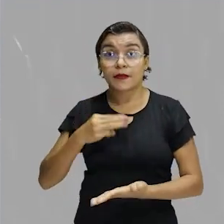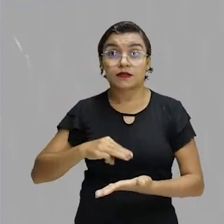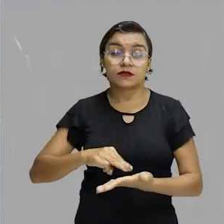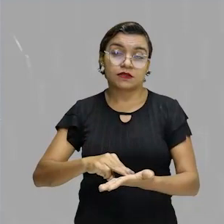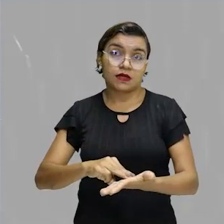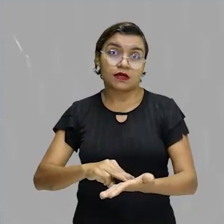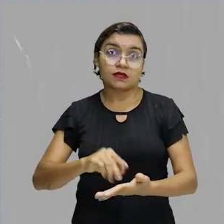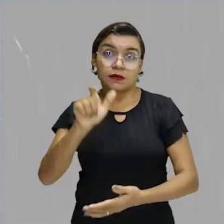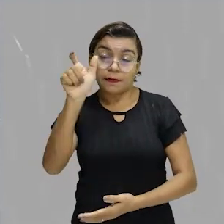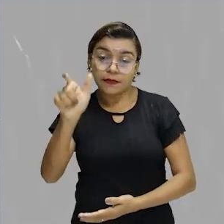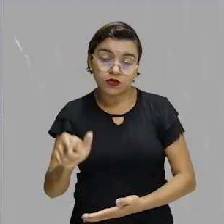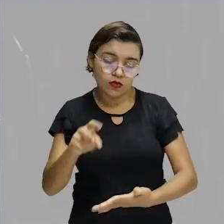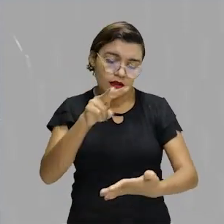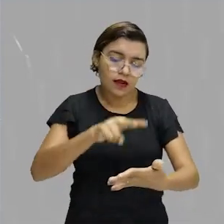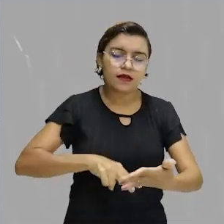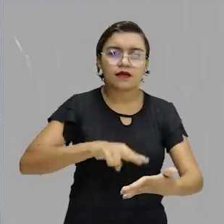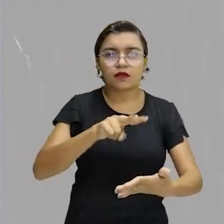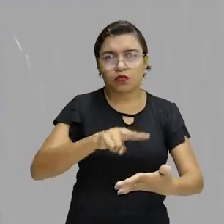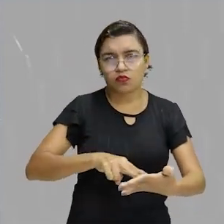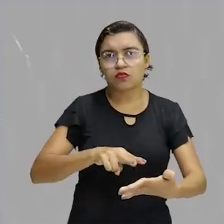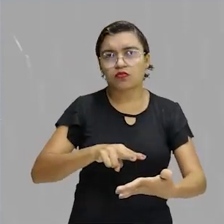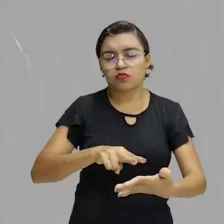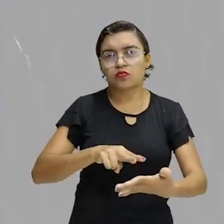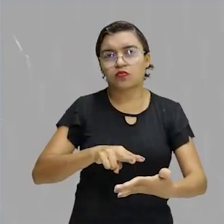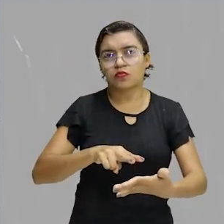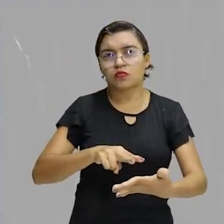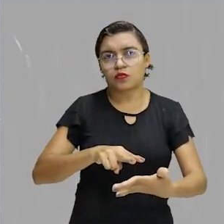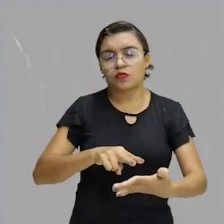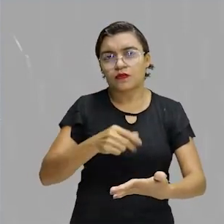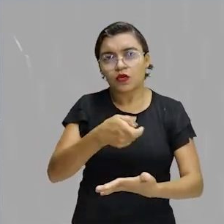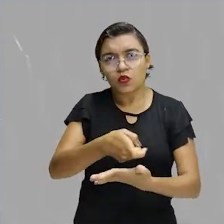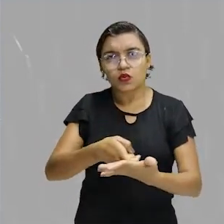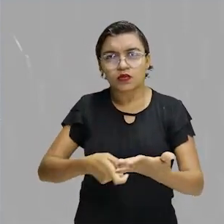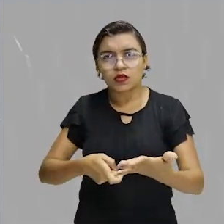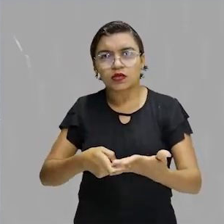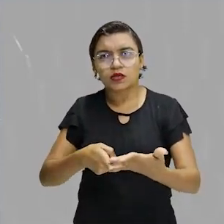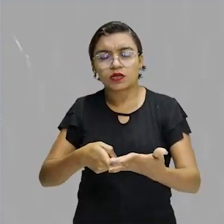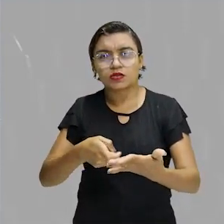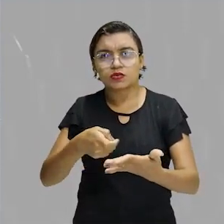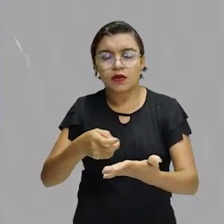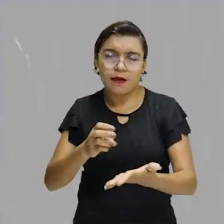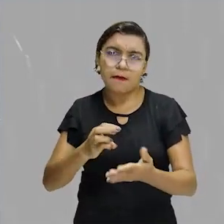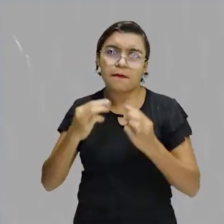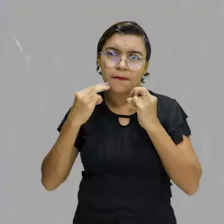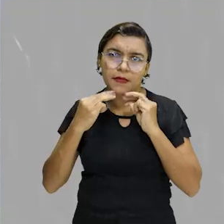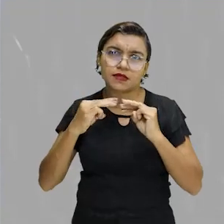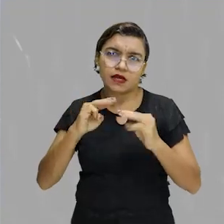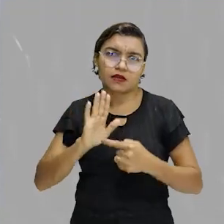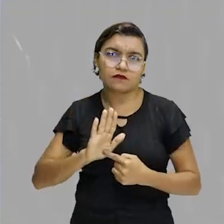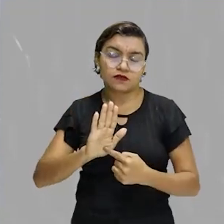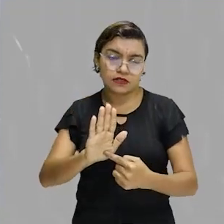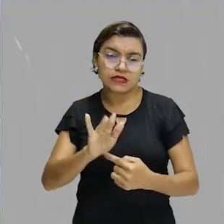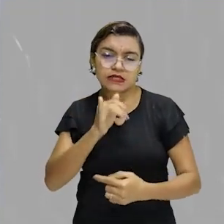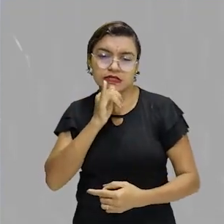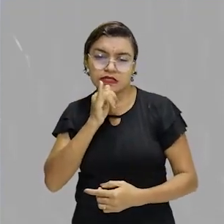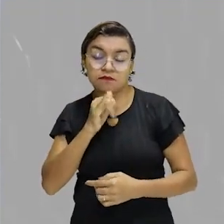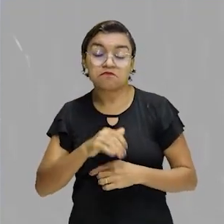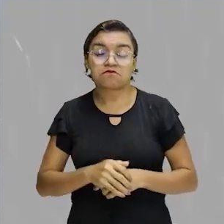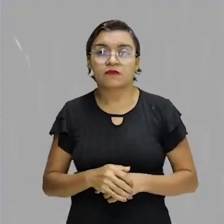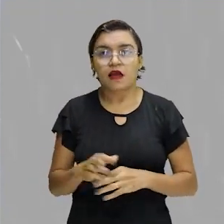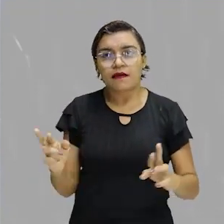para o leitor. Como se fosse uma moral, aquele texto deixa uma mensagem para você. Você pode se relacionar com